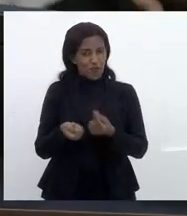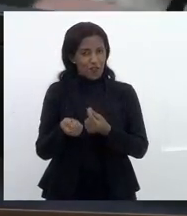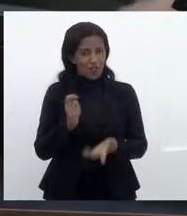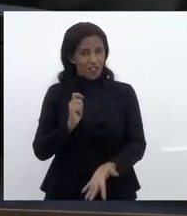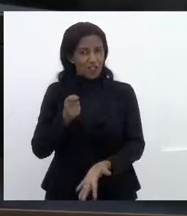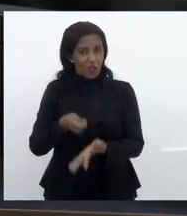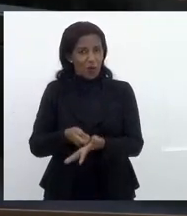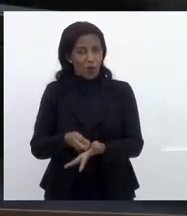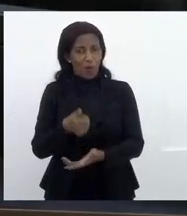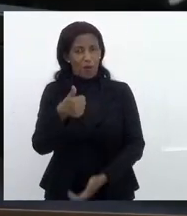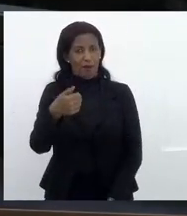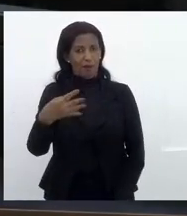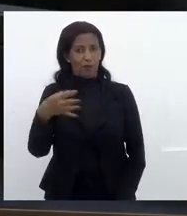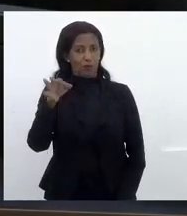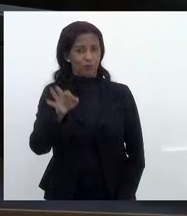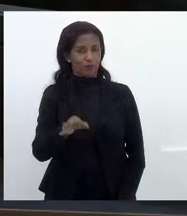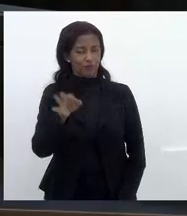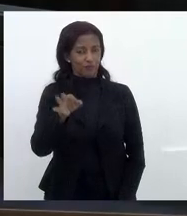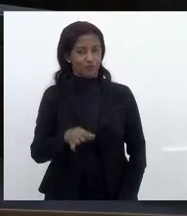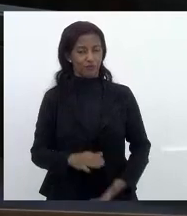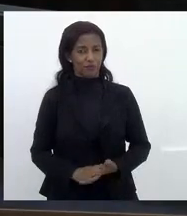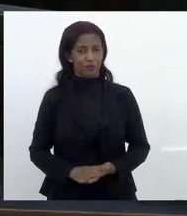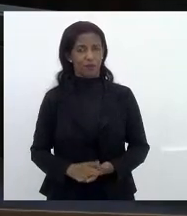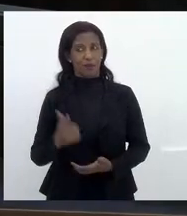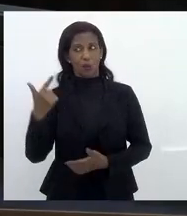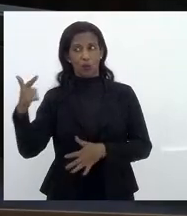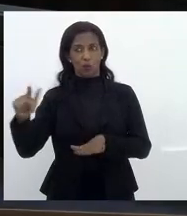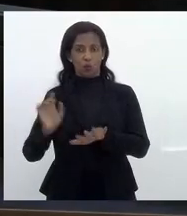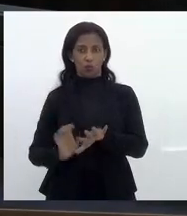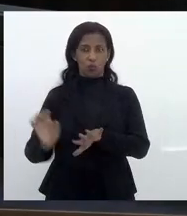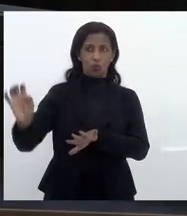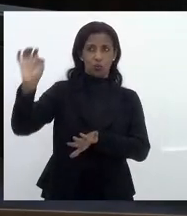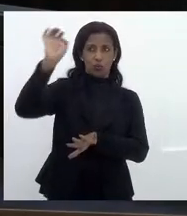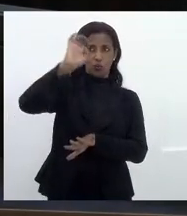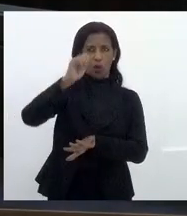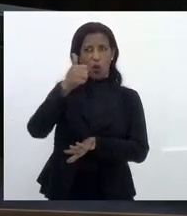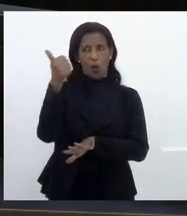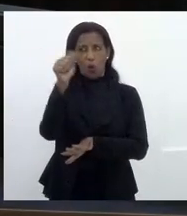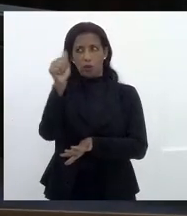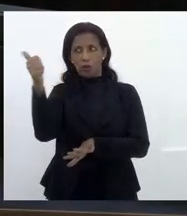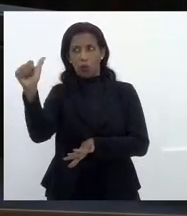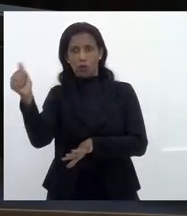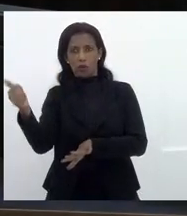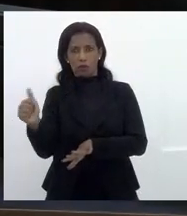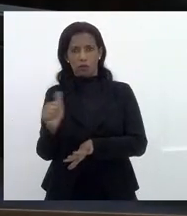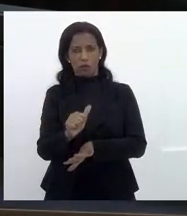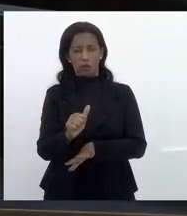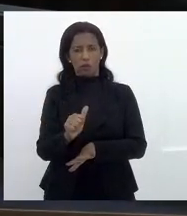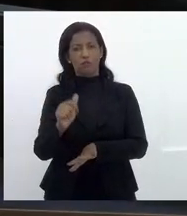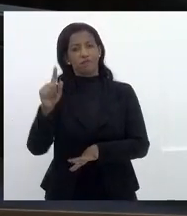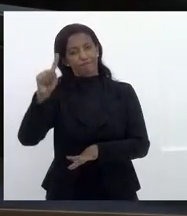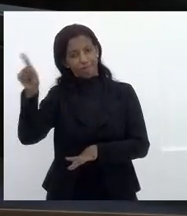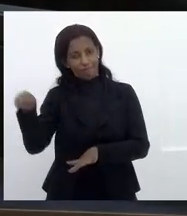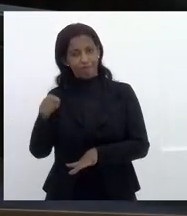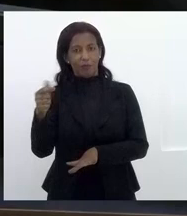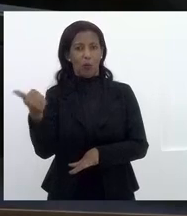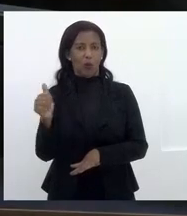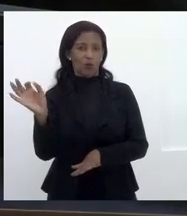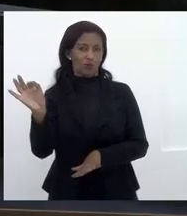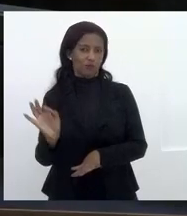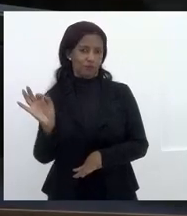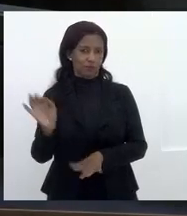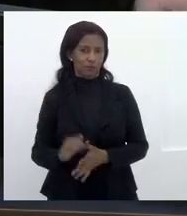já cobra 14 por cento então os outros estados que cobravam ontem tiveram que fazer para onze por cento